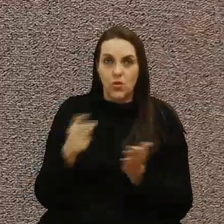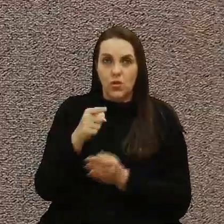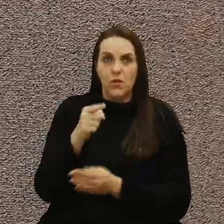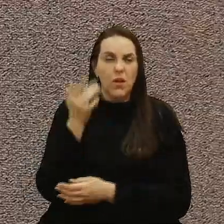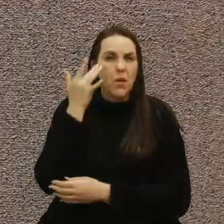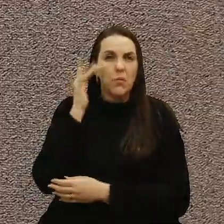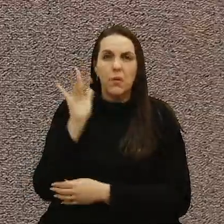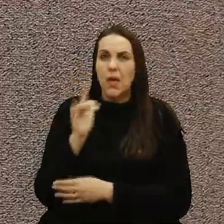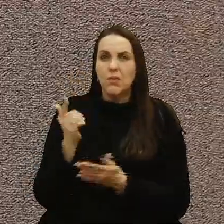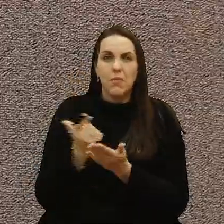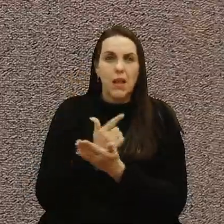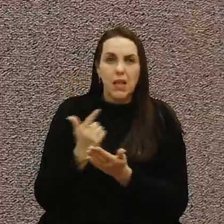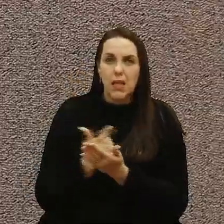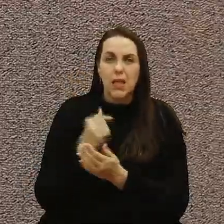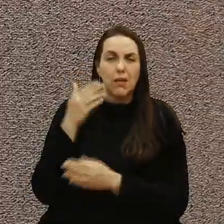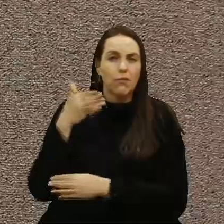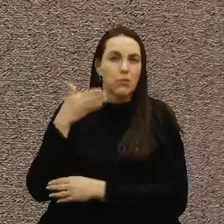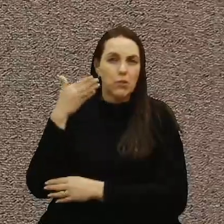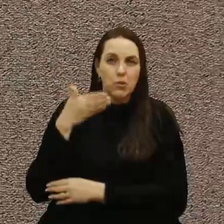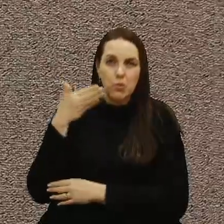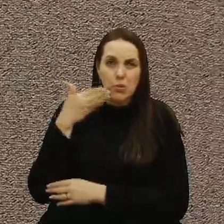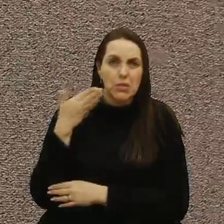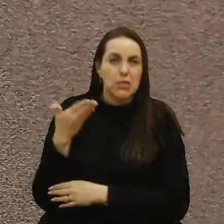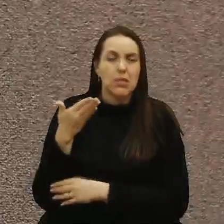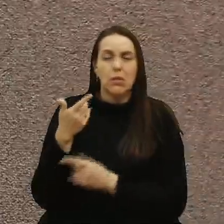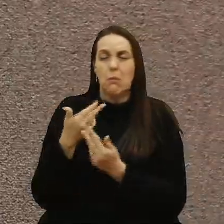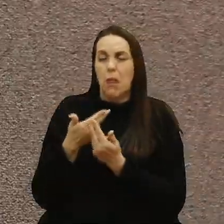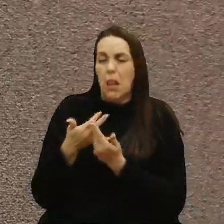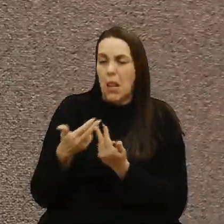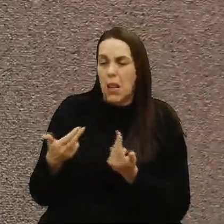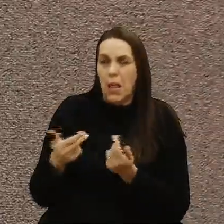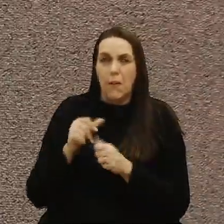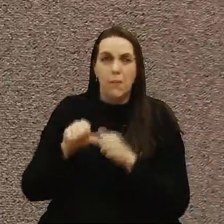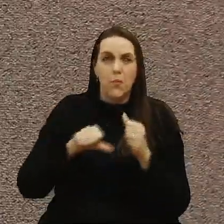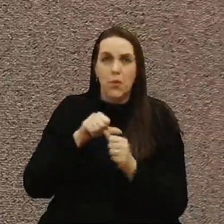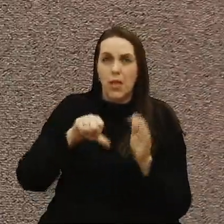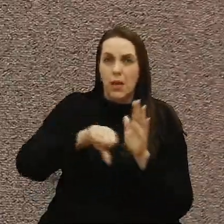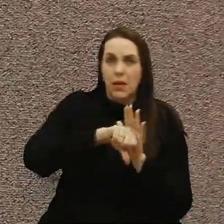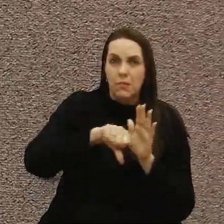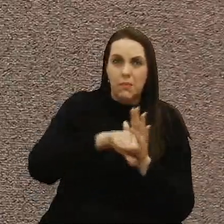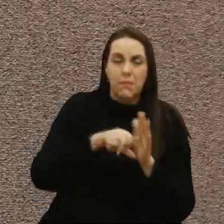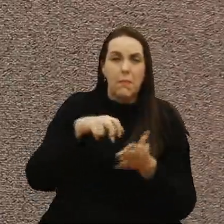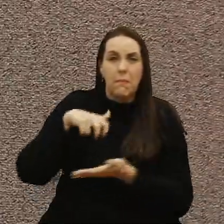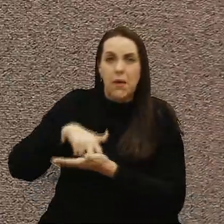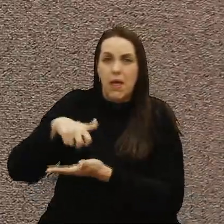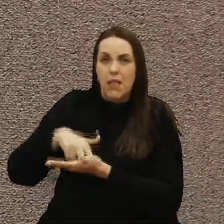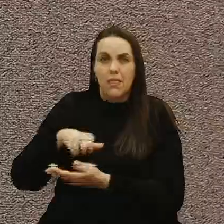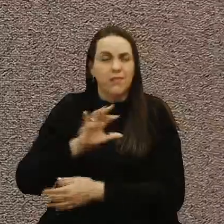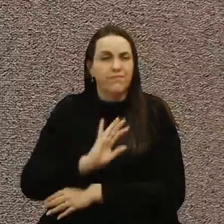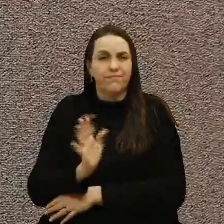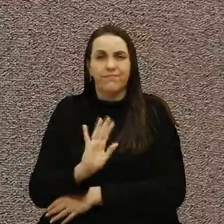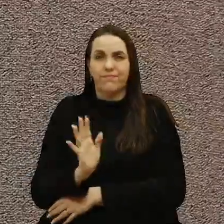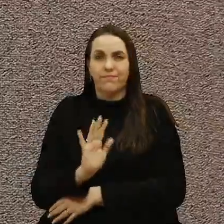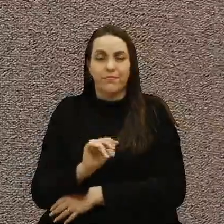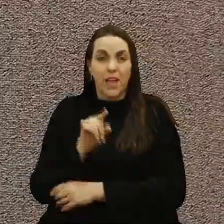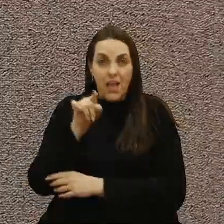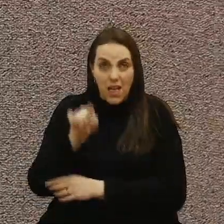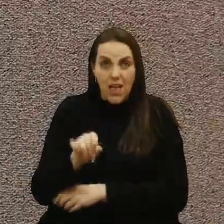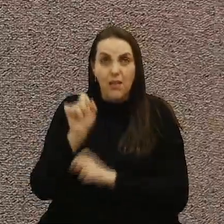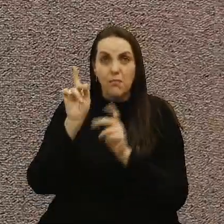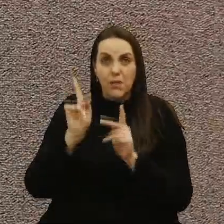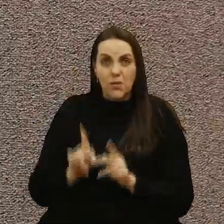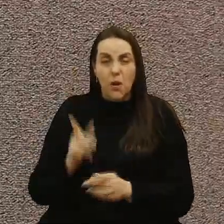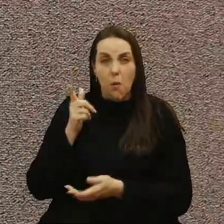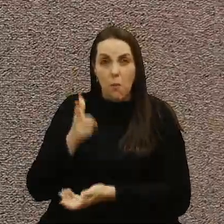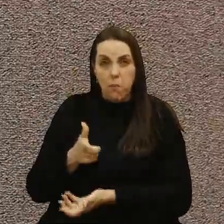de livrinho, de discursinho, de alteração de pena, de diminuição de pena, não. Esse tipo de gente tem que levar